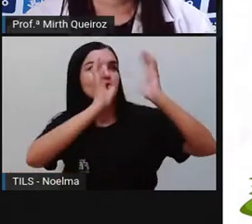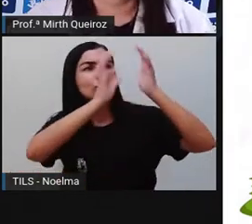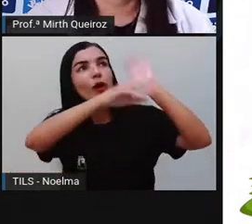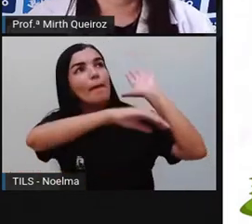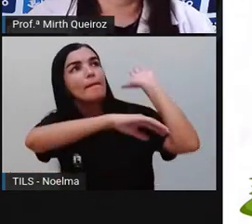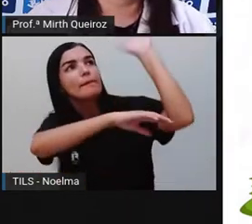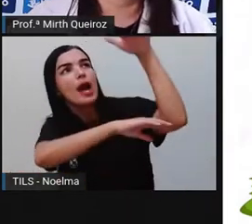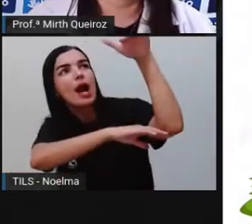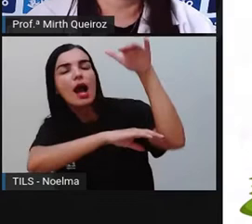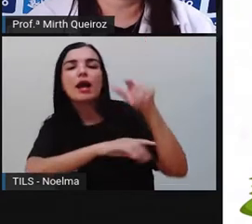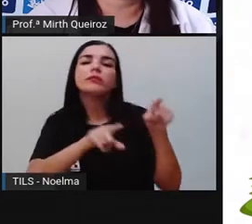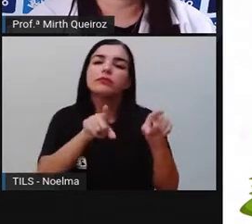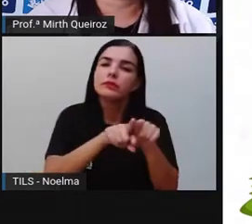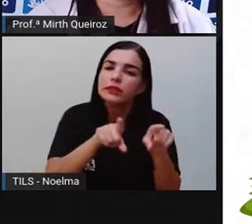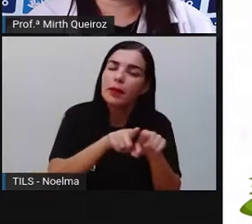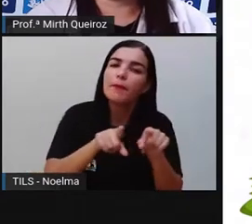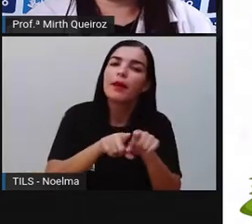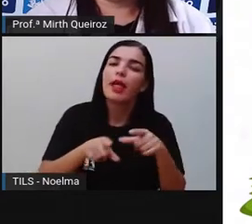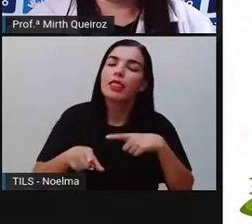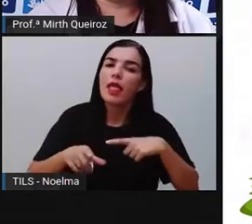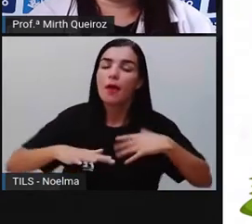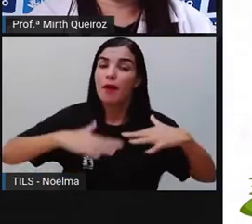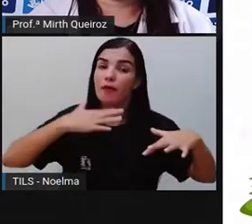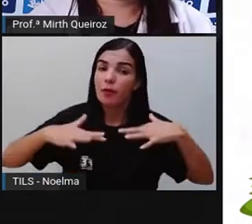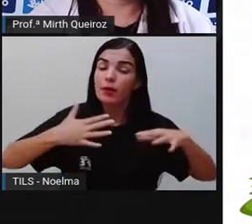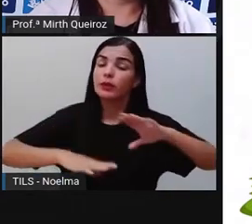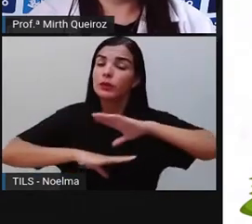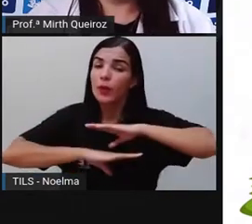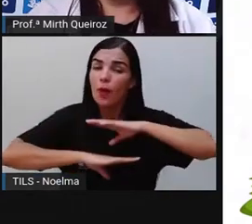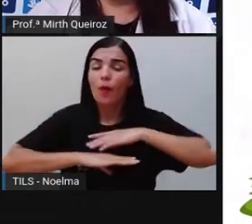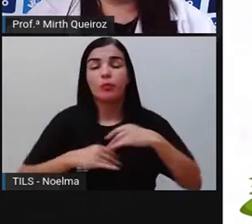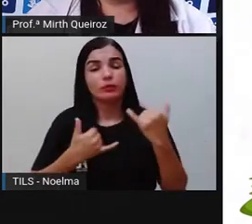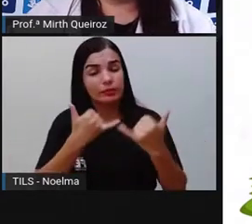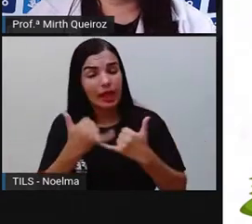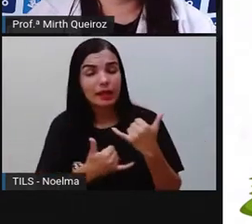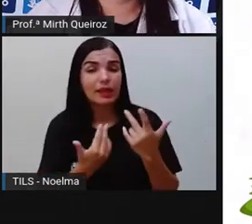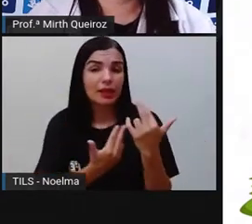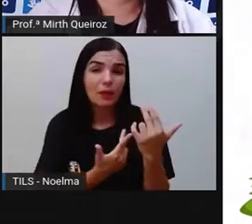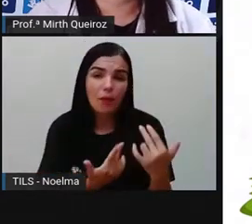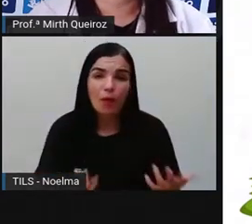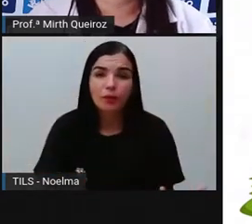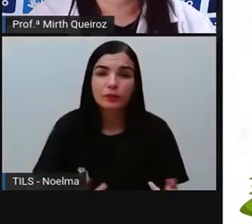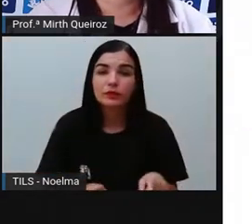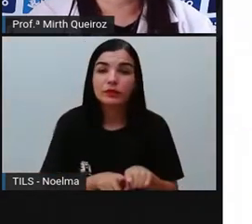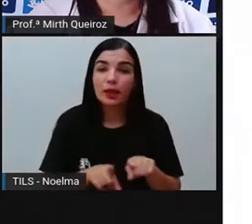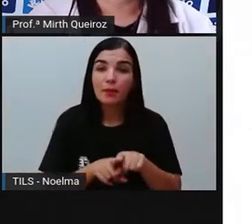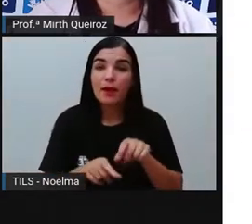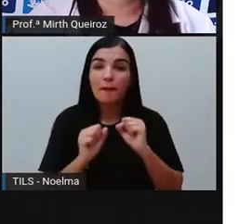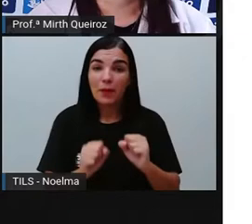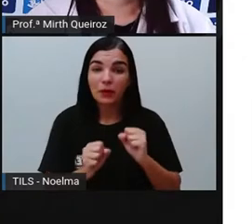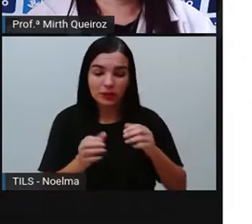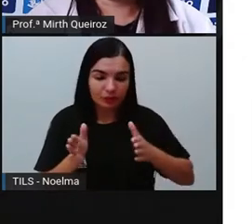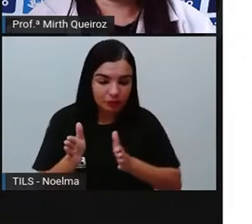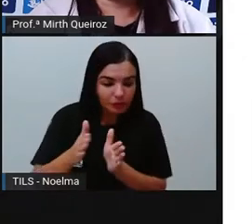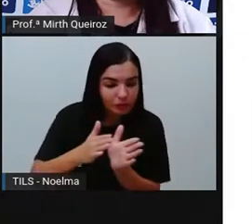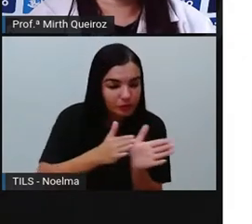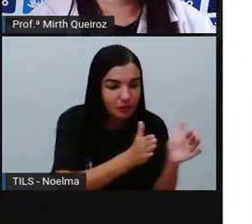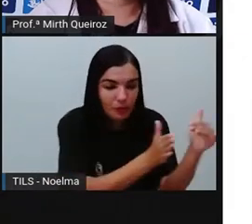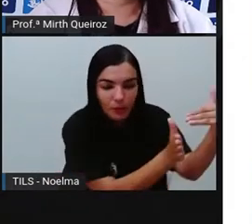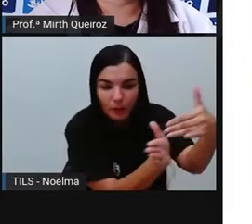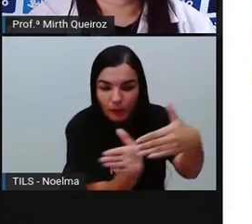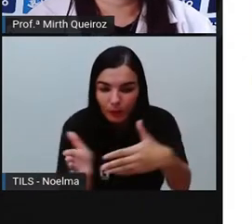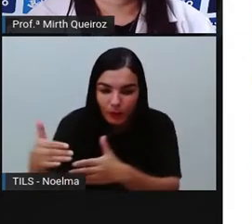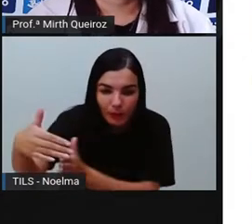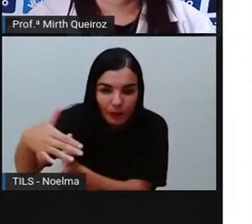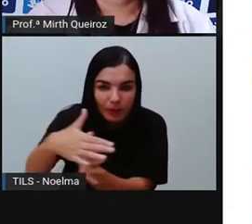vôlei, esse tipo de atividade que exige movimento. Além também dos circuitos, né, que as crianças elas